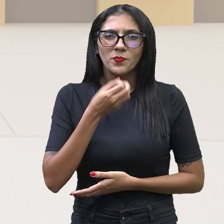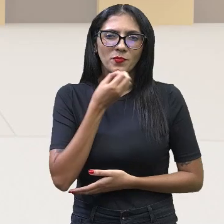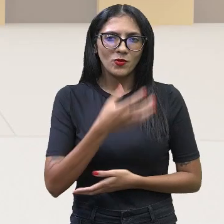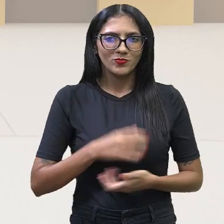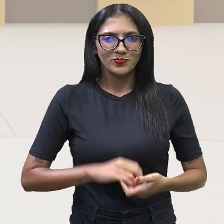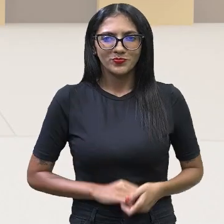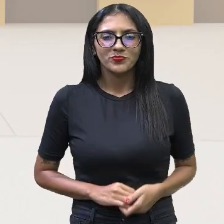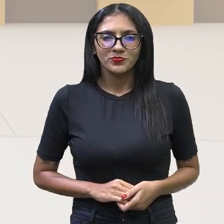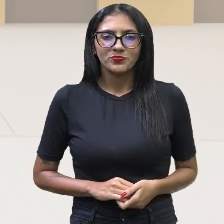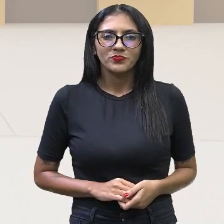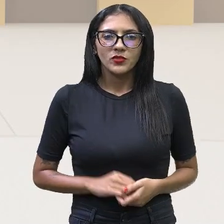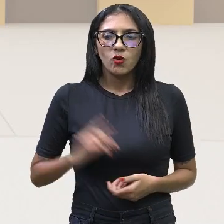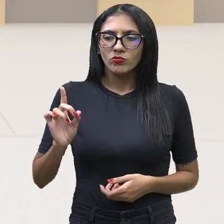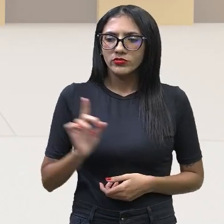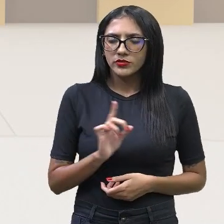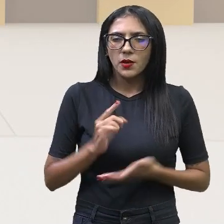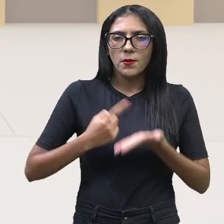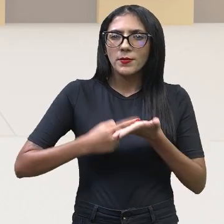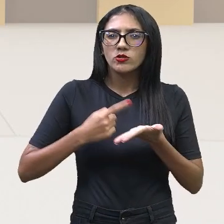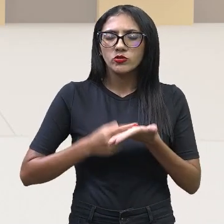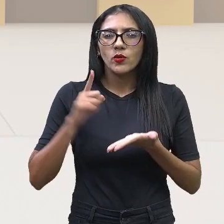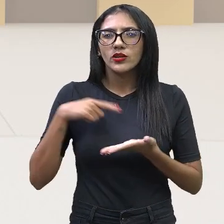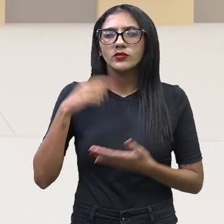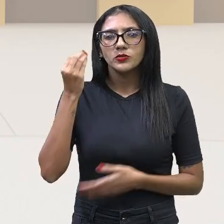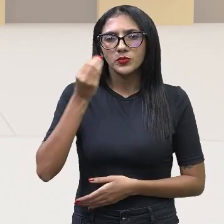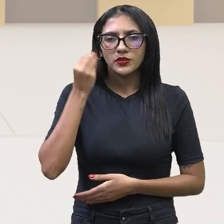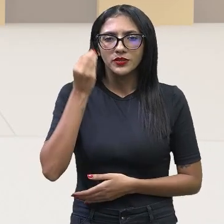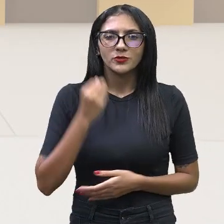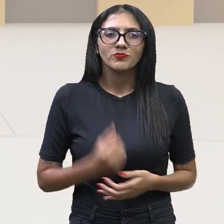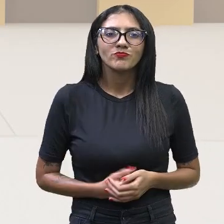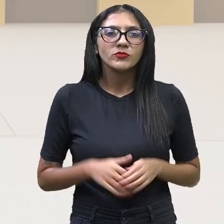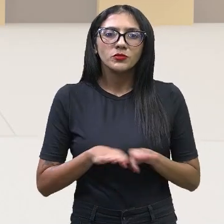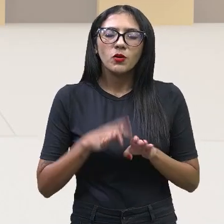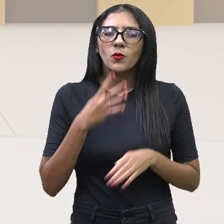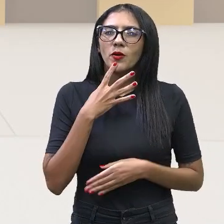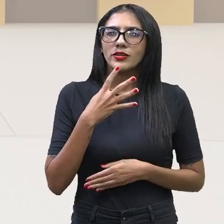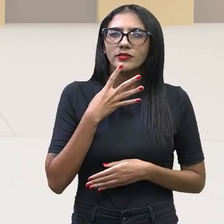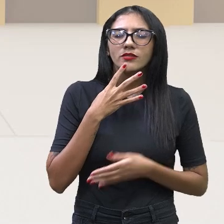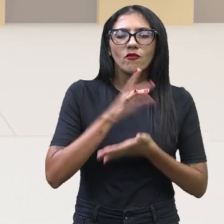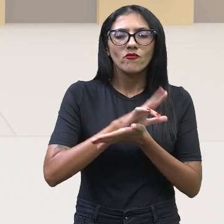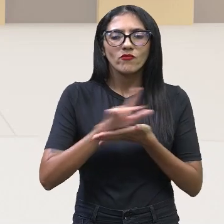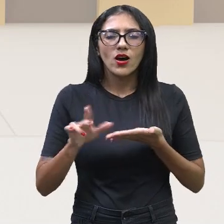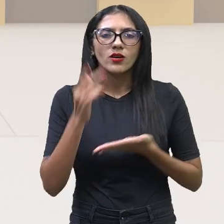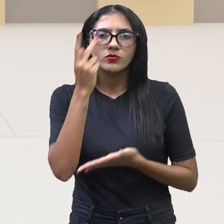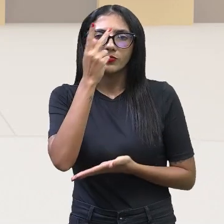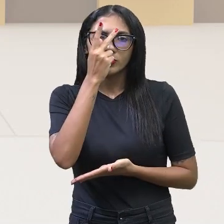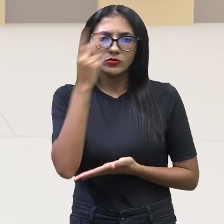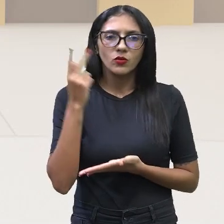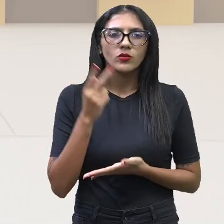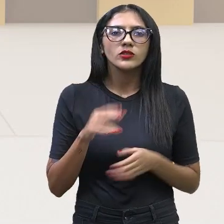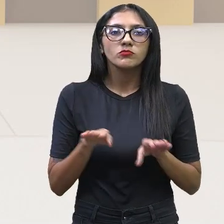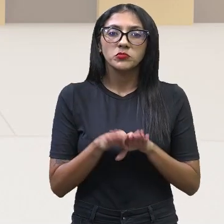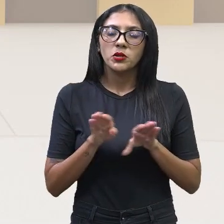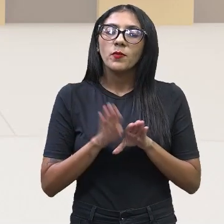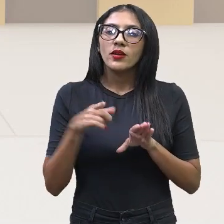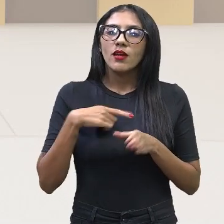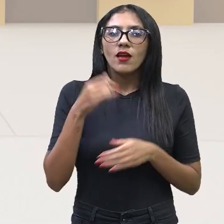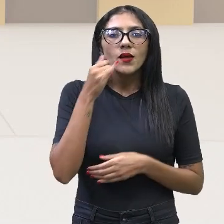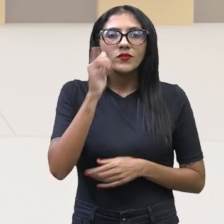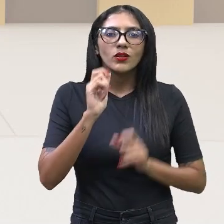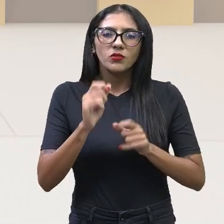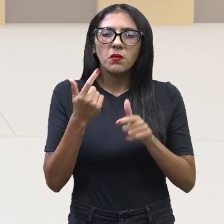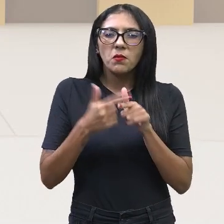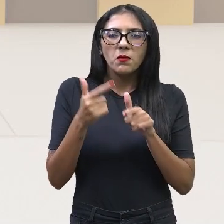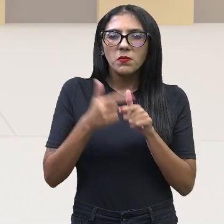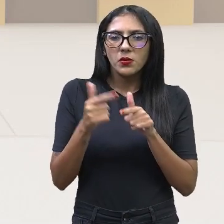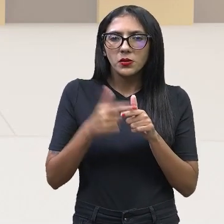certo? Trazer a pessoa de fato ali. Conhecer pessoas e passar o tempo com elas é uma forma de derrubar barreiras e preconceitos.